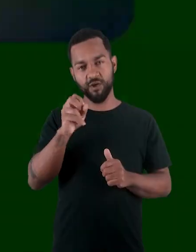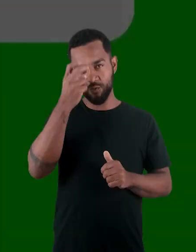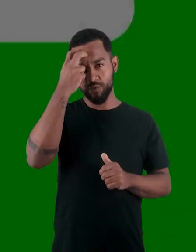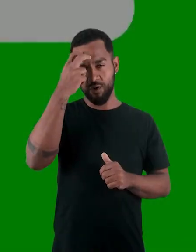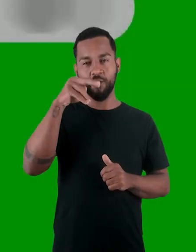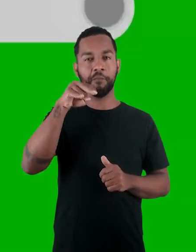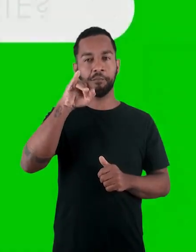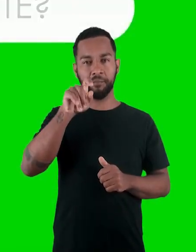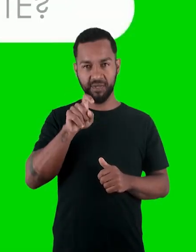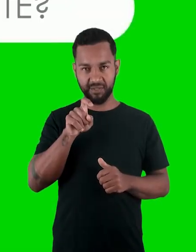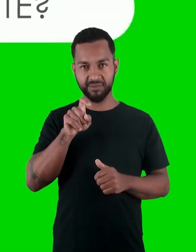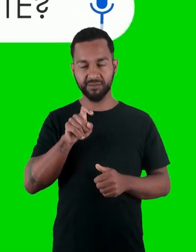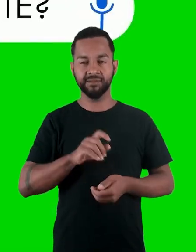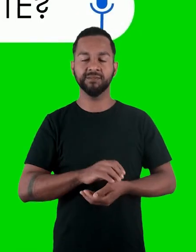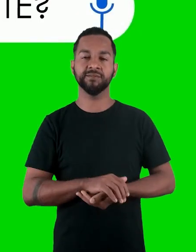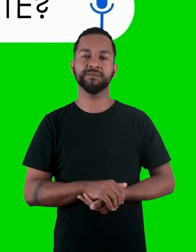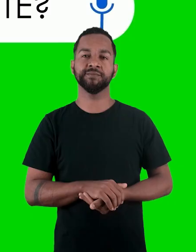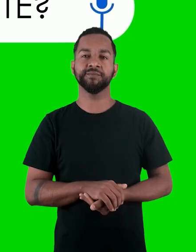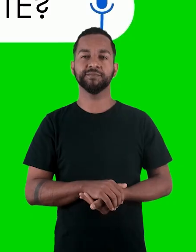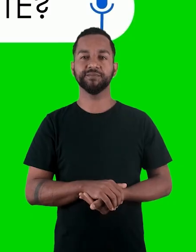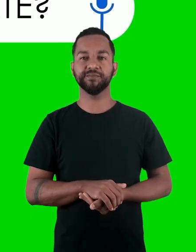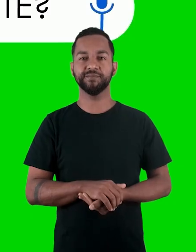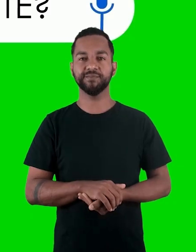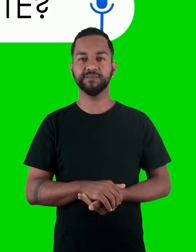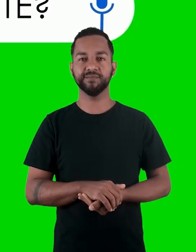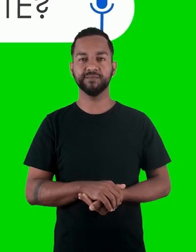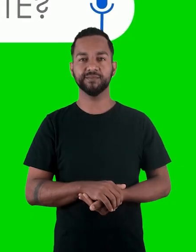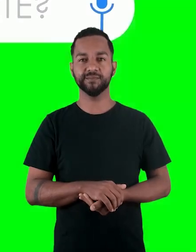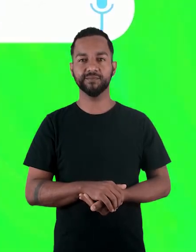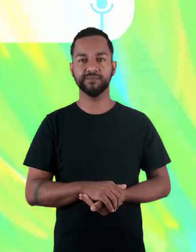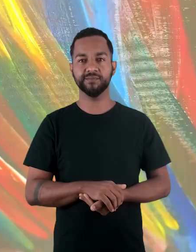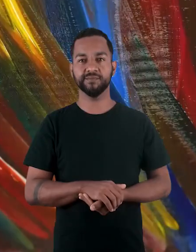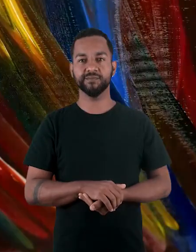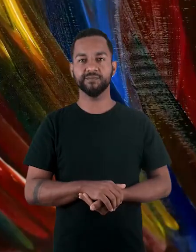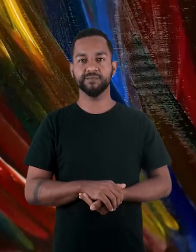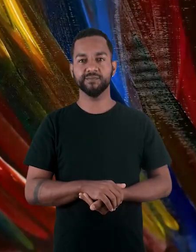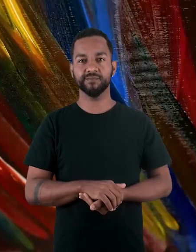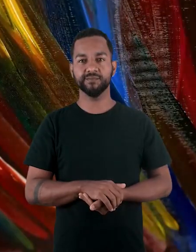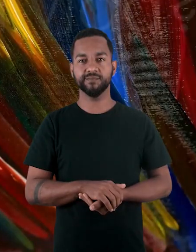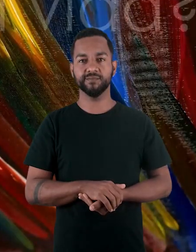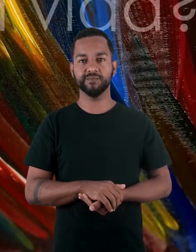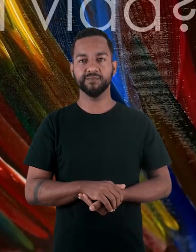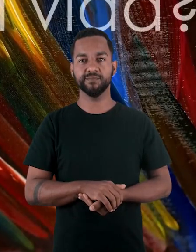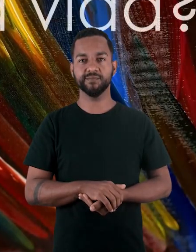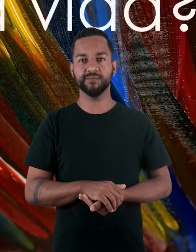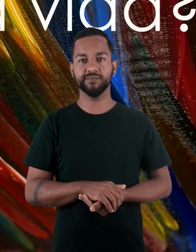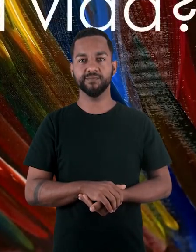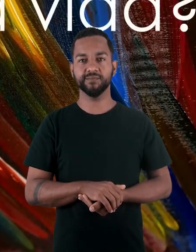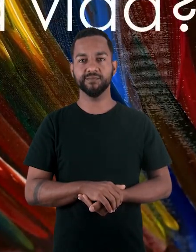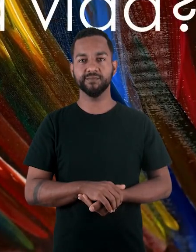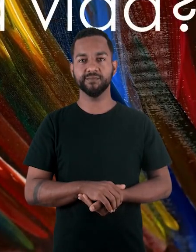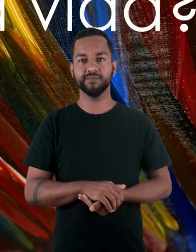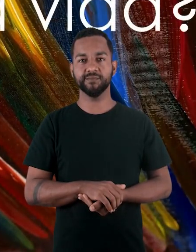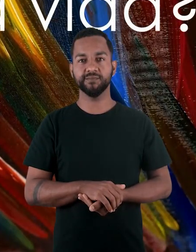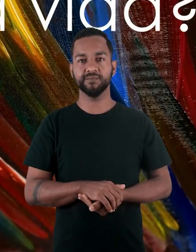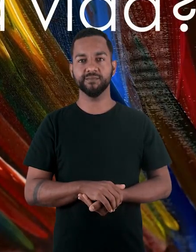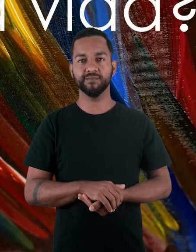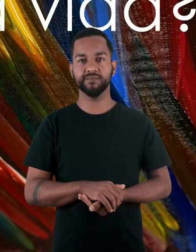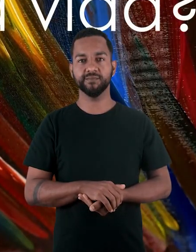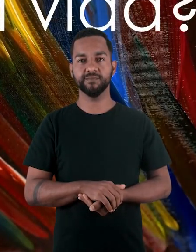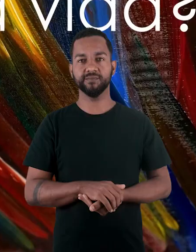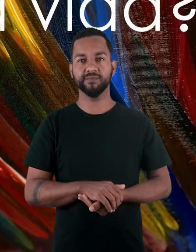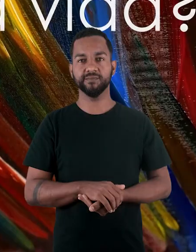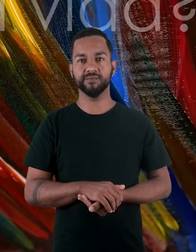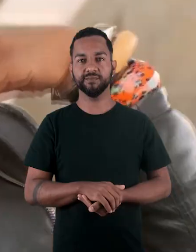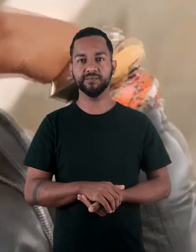nessa! Sobre fundo verde, uma barra de pesquisa com a pergunta: como você define arte? Alguém pincela um quadro